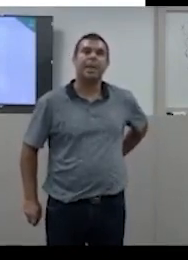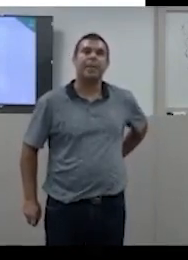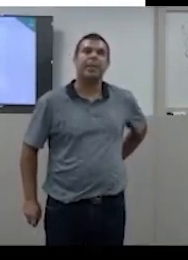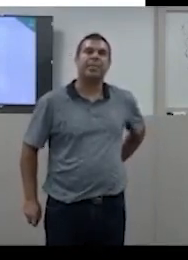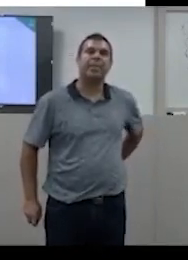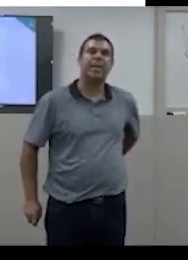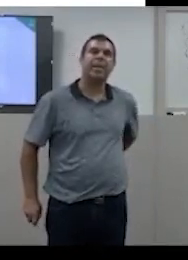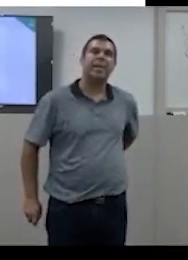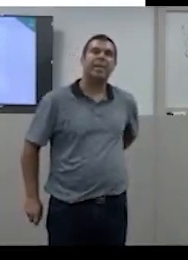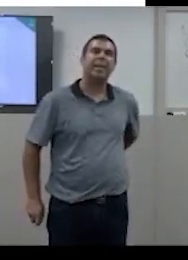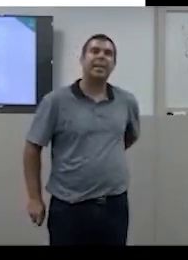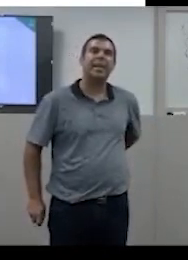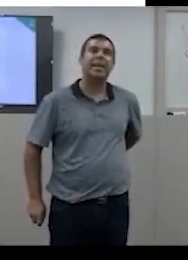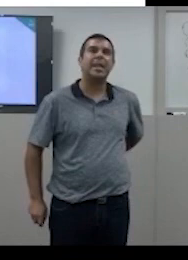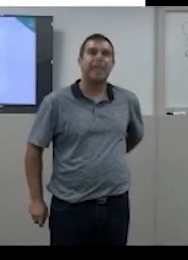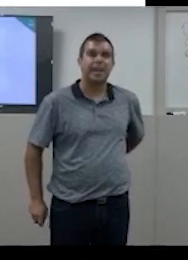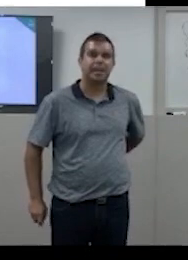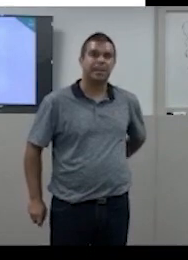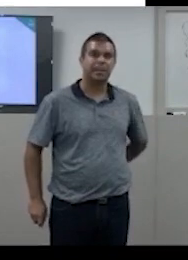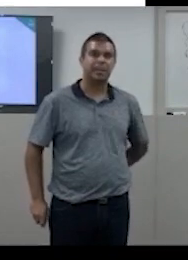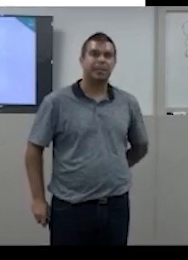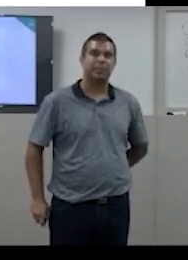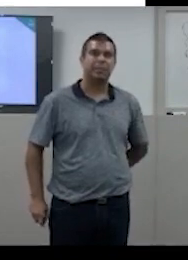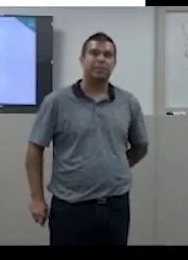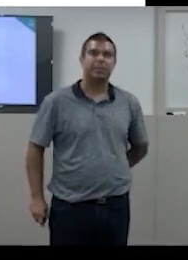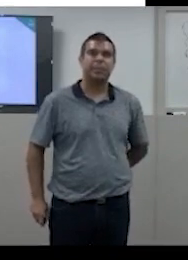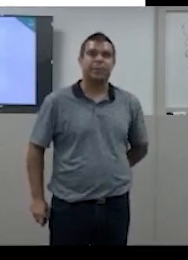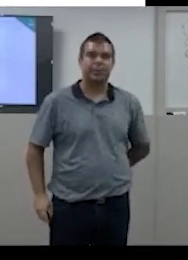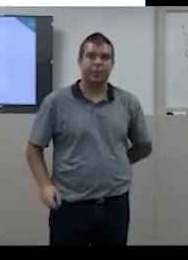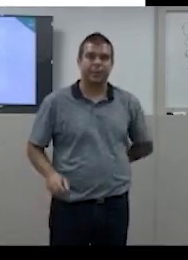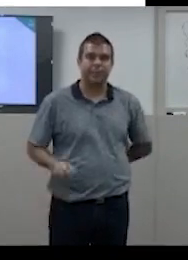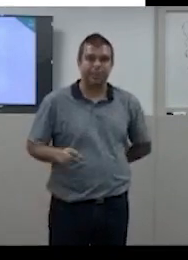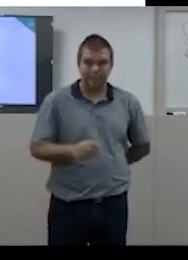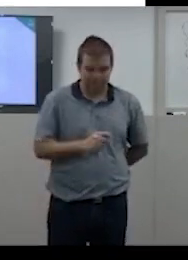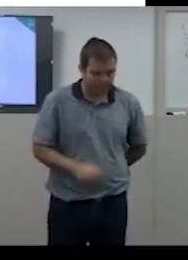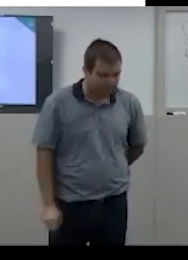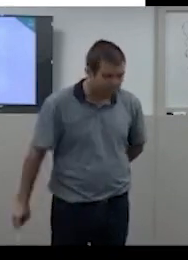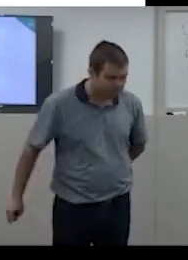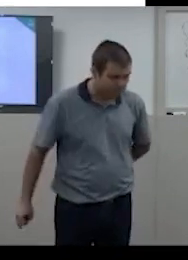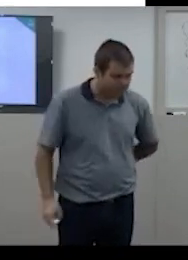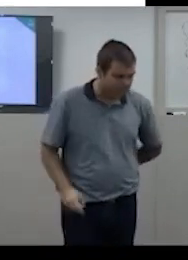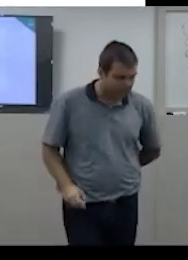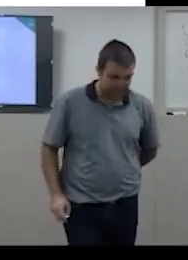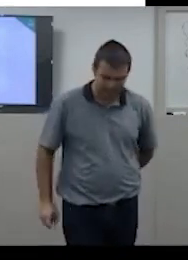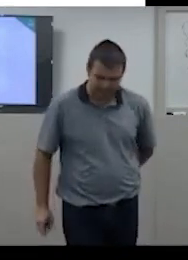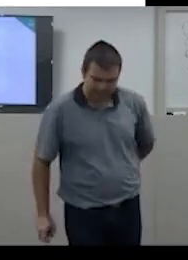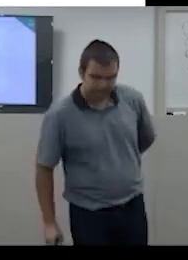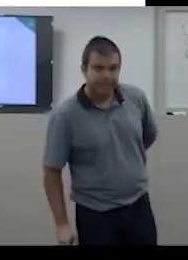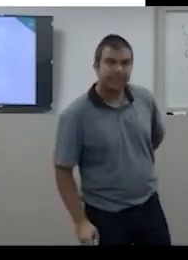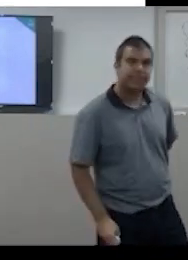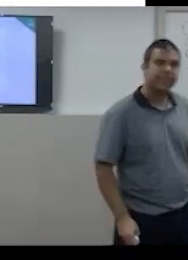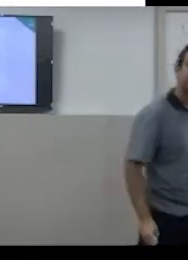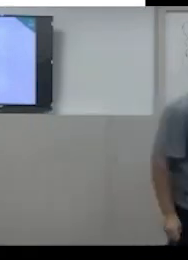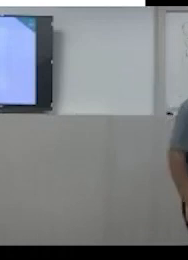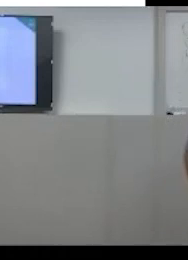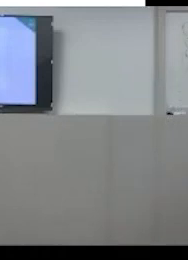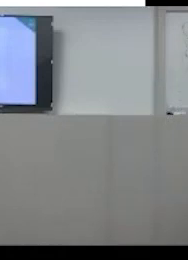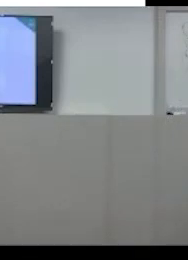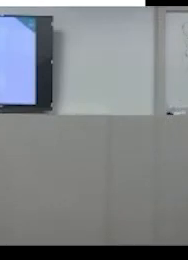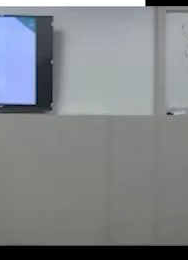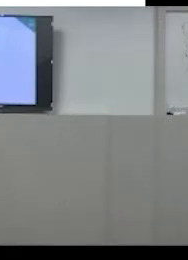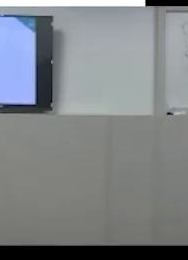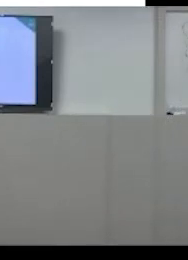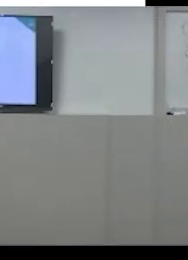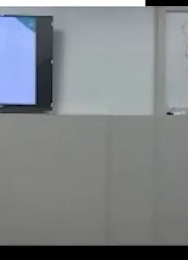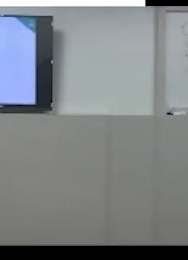A, B, C, D e E. Então assim, vou dar mais um tempinho para vocês copiarem isso aí também, tá?